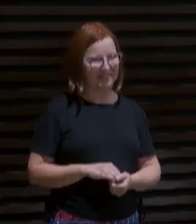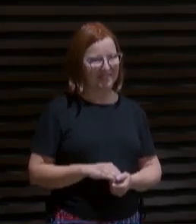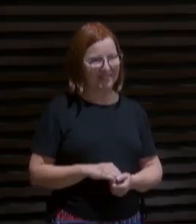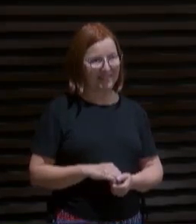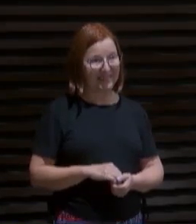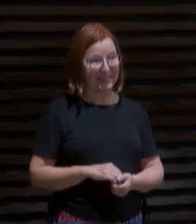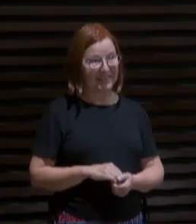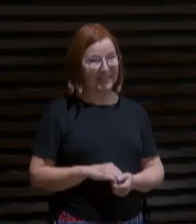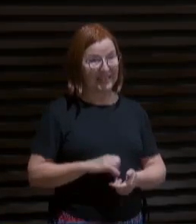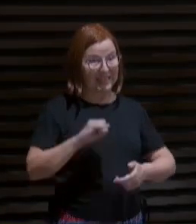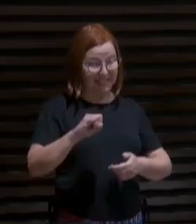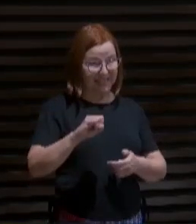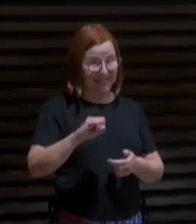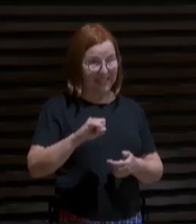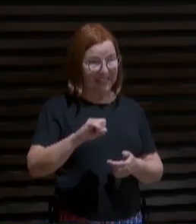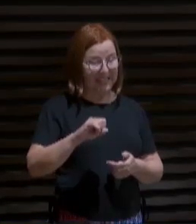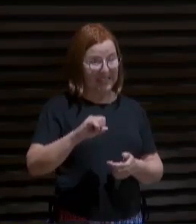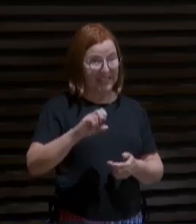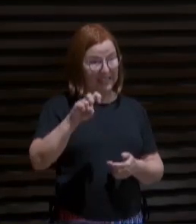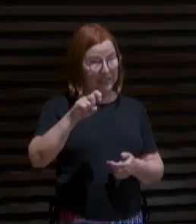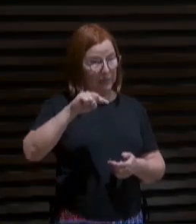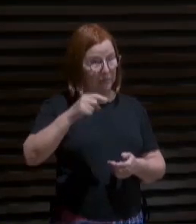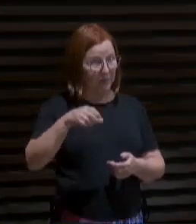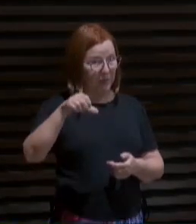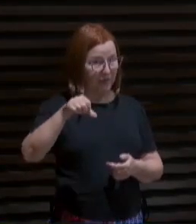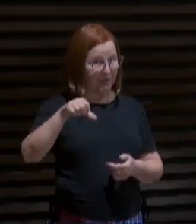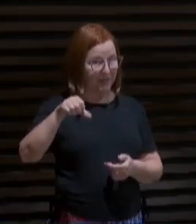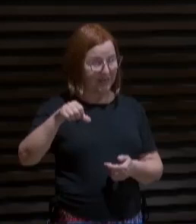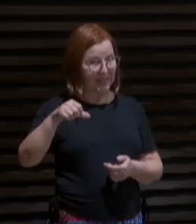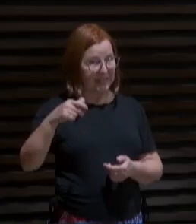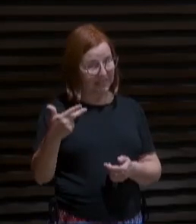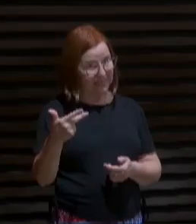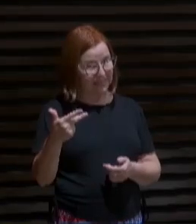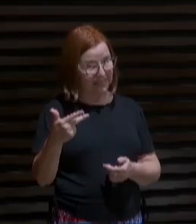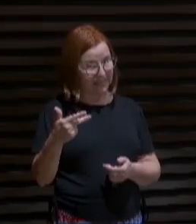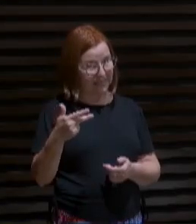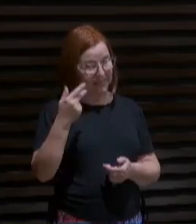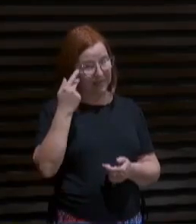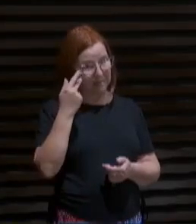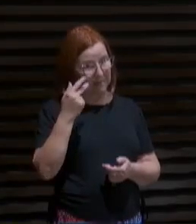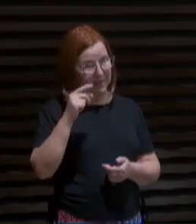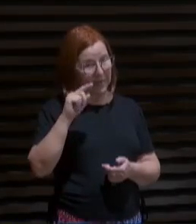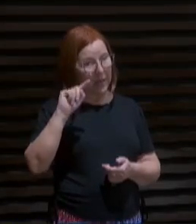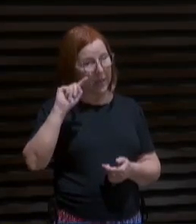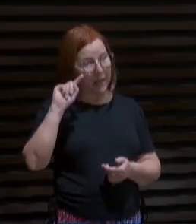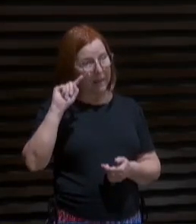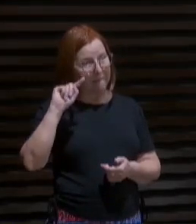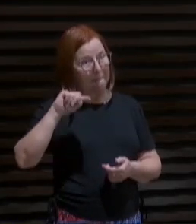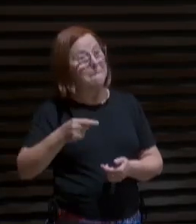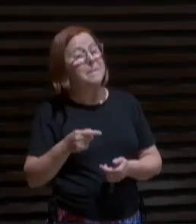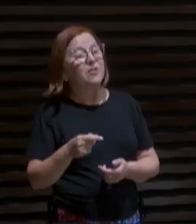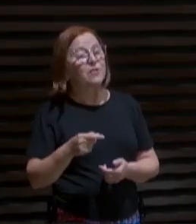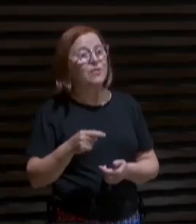Se for 5.993, para 6.000 faltam quanto? 7. E que ano é esse de hoje?